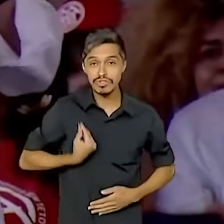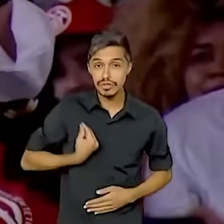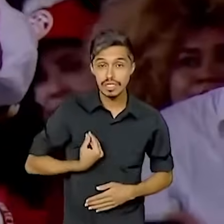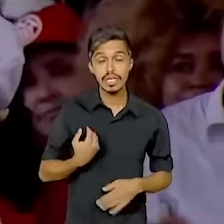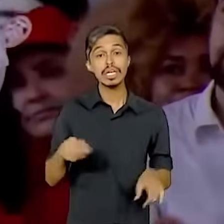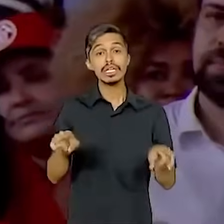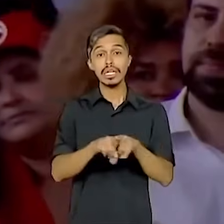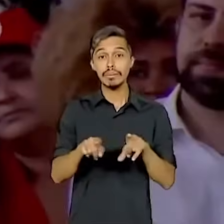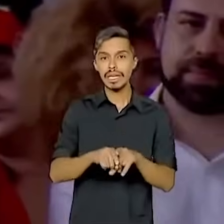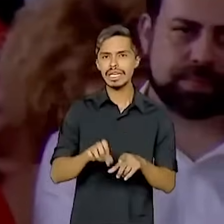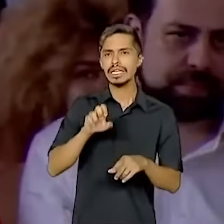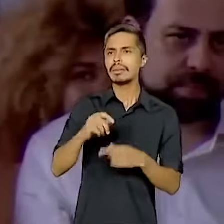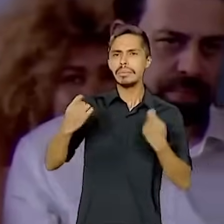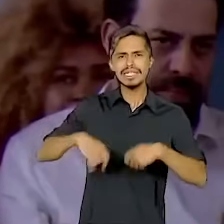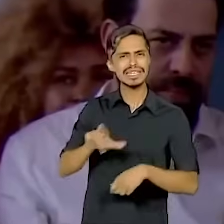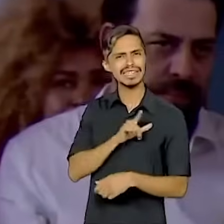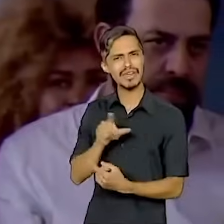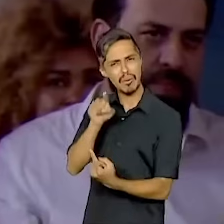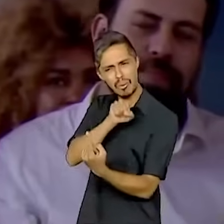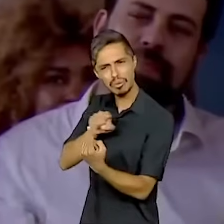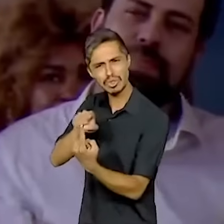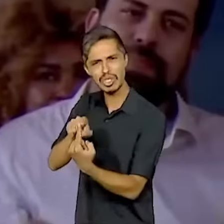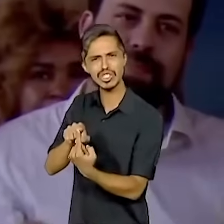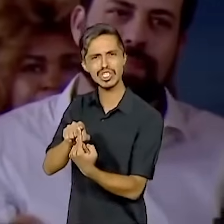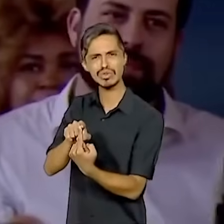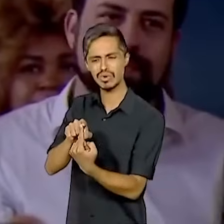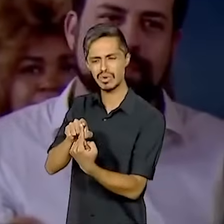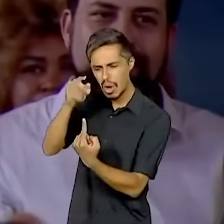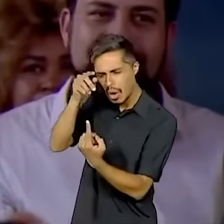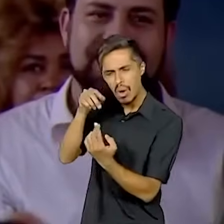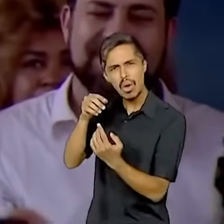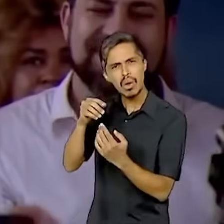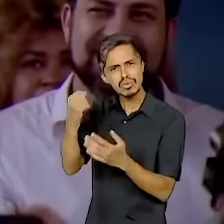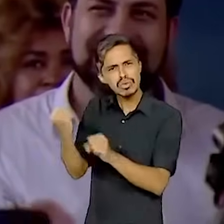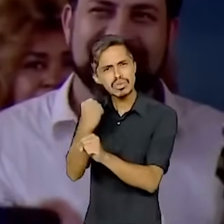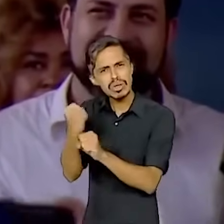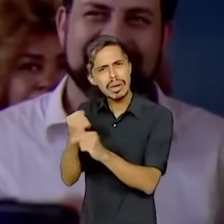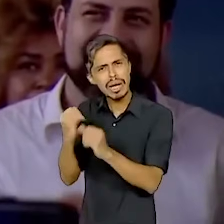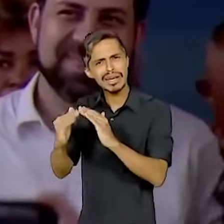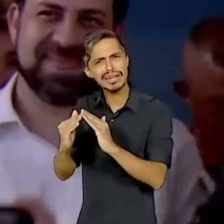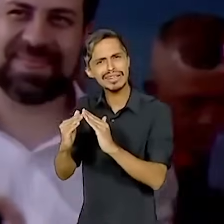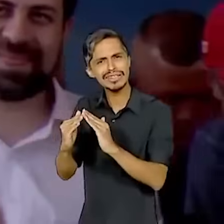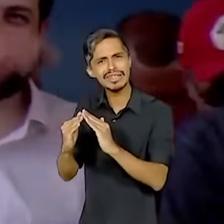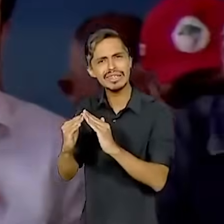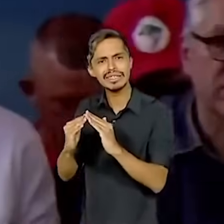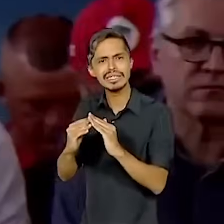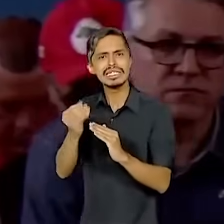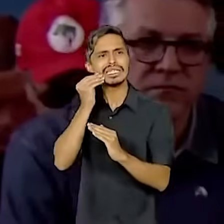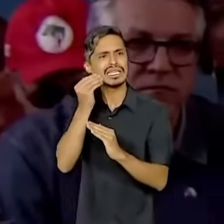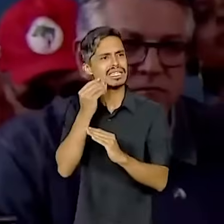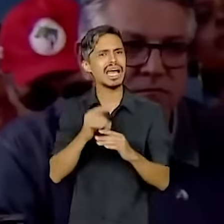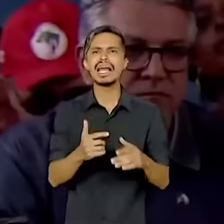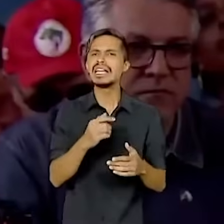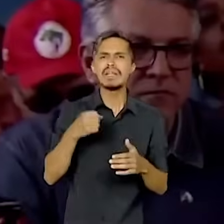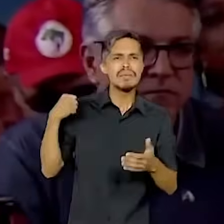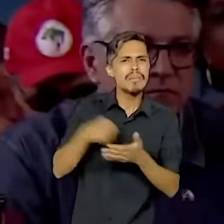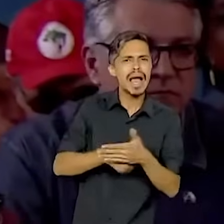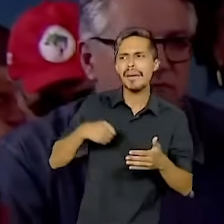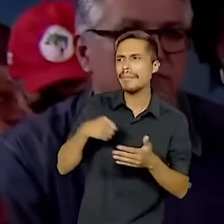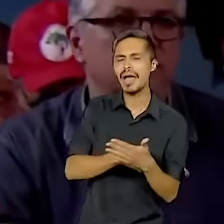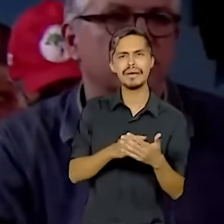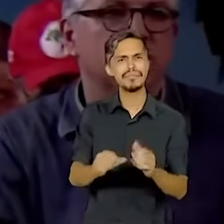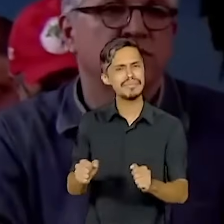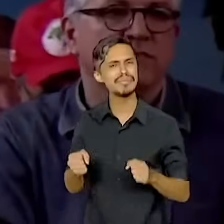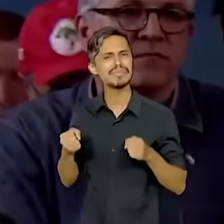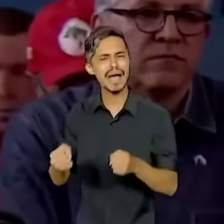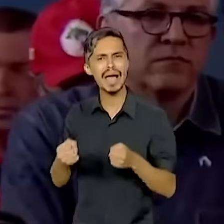gente não tiver uma causa, se a gente não construir uma causa, e a gente não tentar brigar pelaquela causa, a gente não